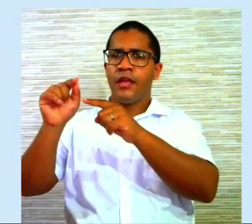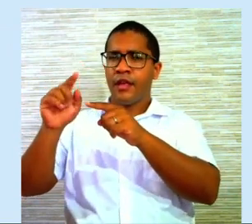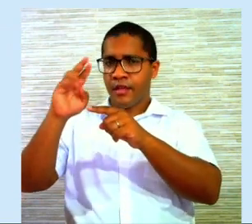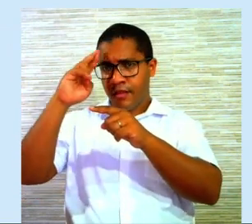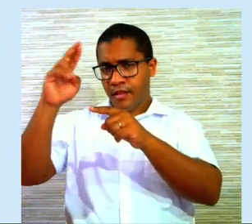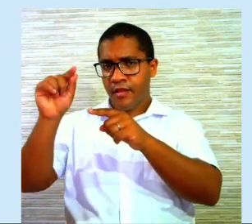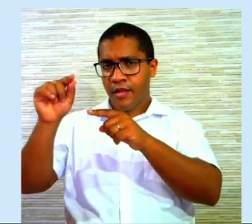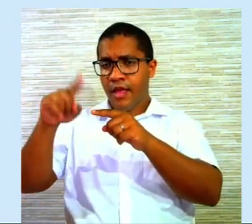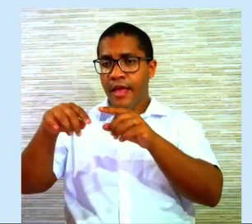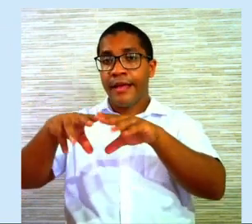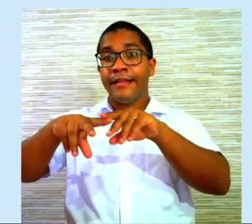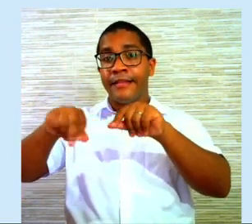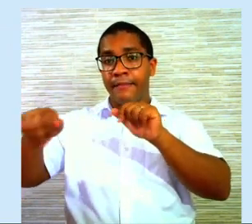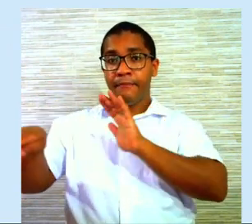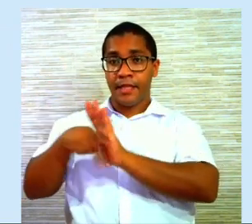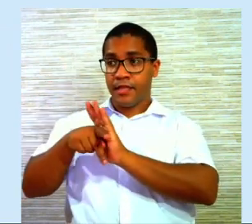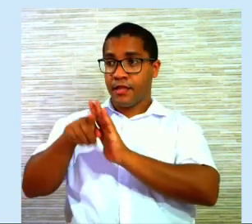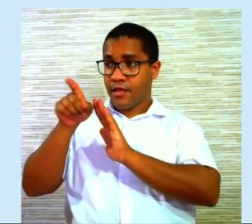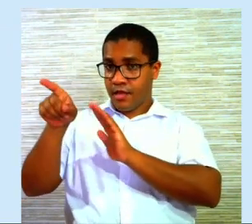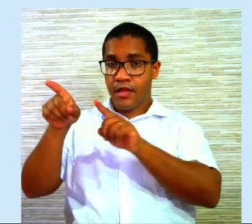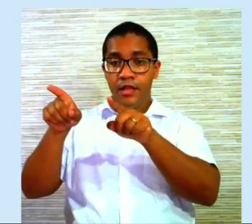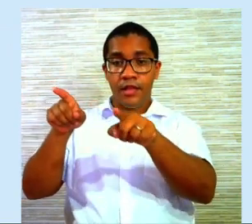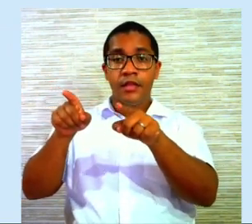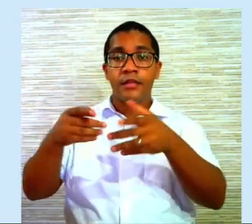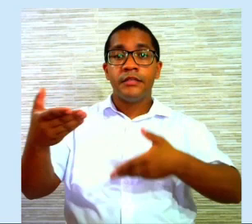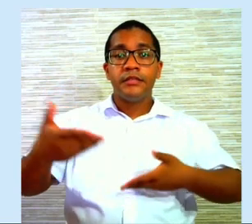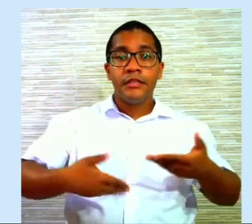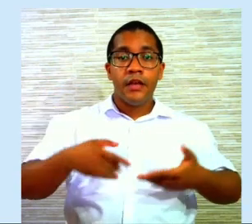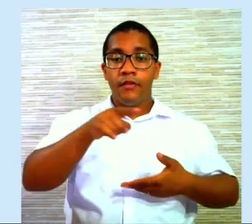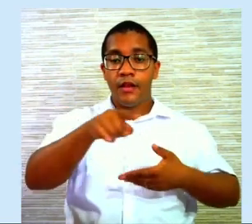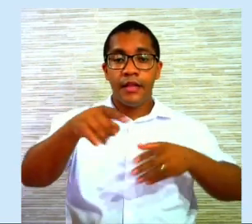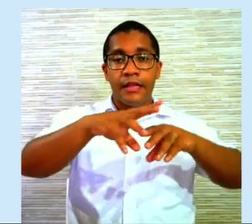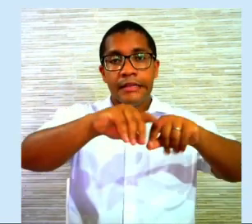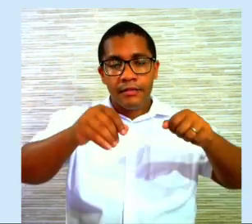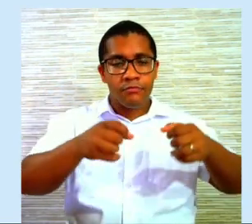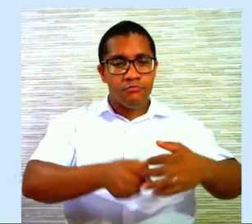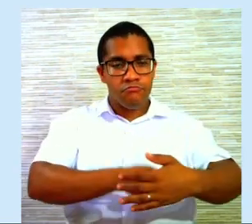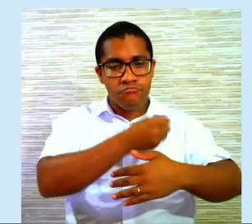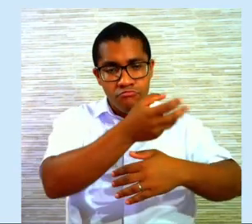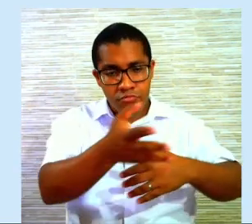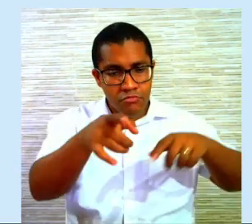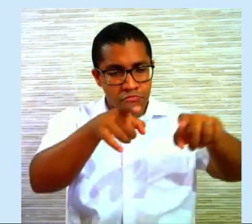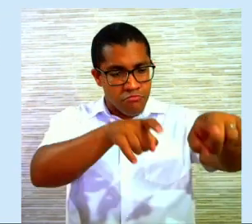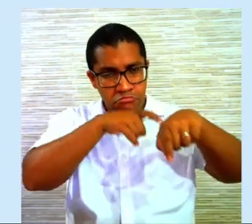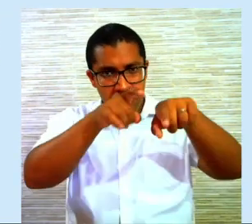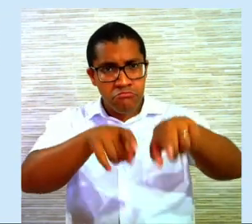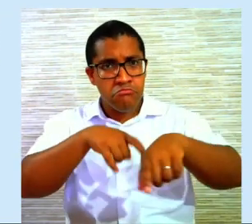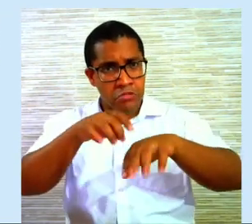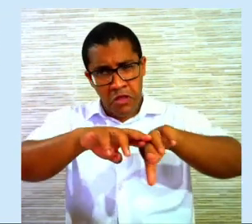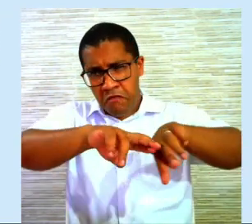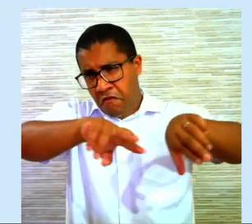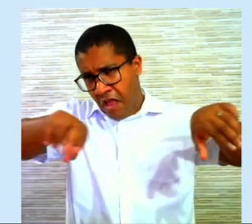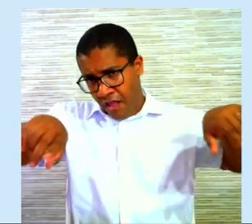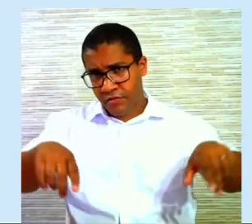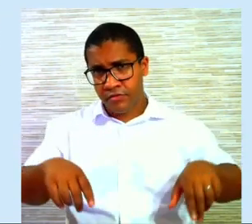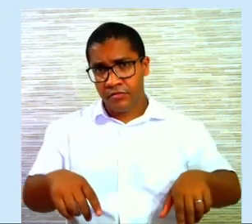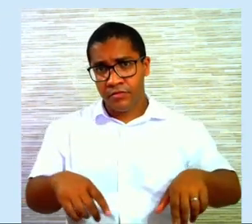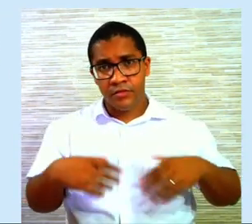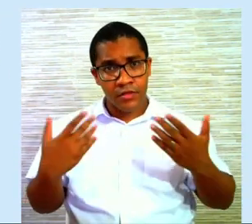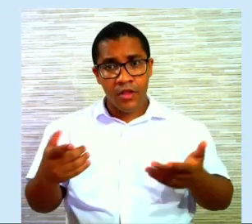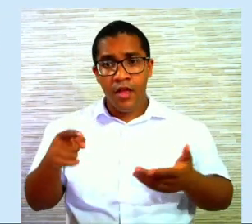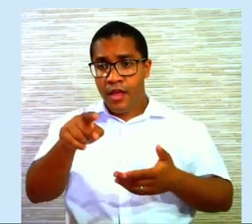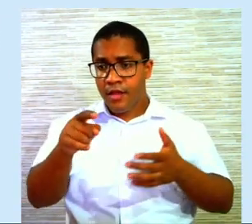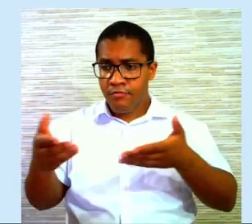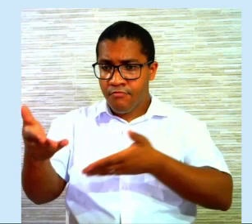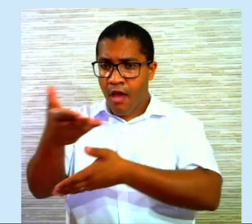servo simplesmente explorava a terra. É isso. Então, ambas acreditando se beneficiarem minimamente da